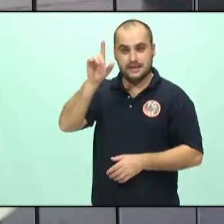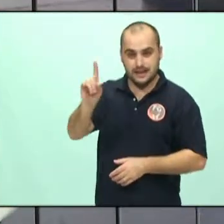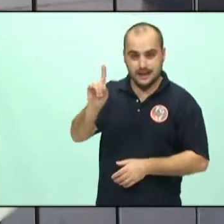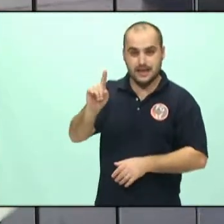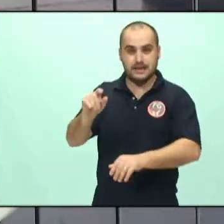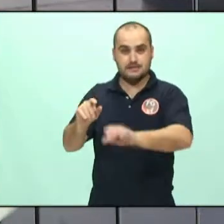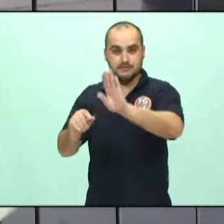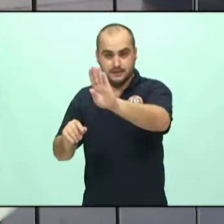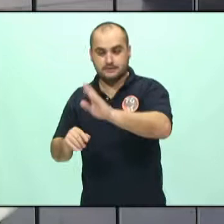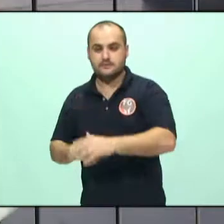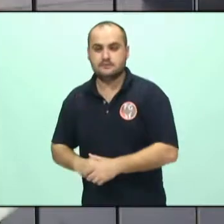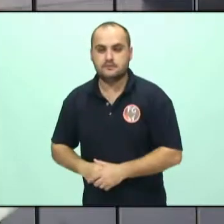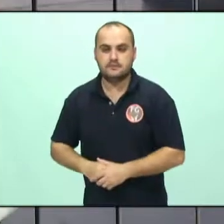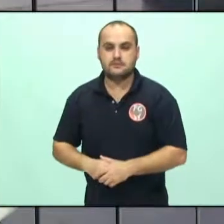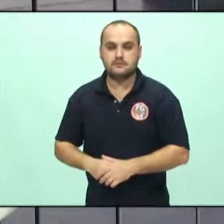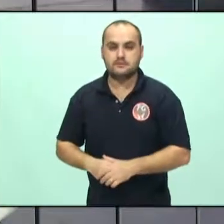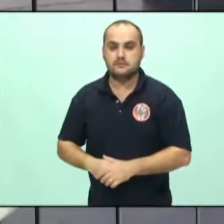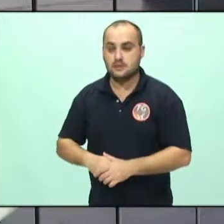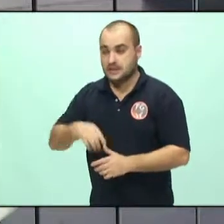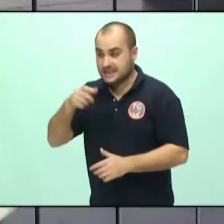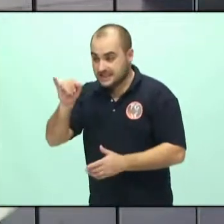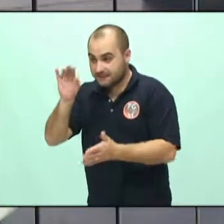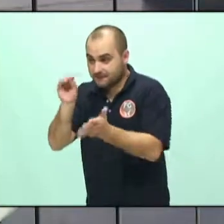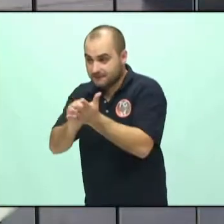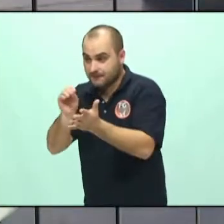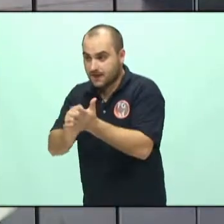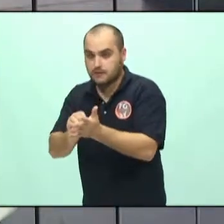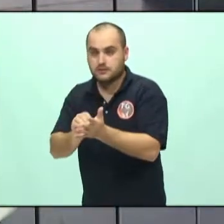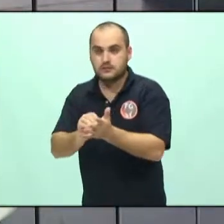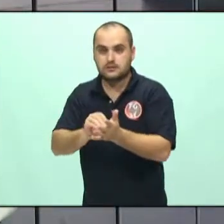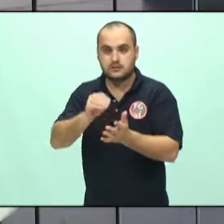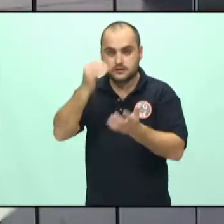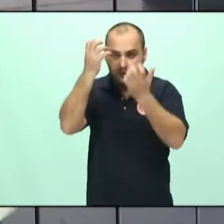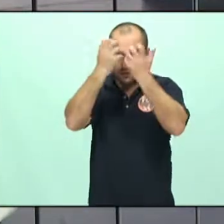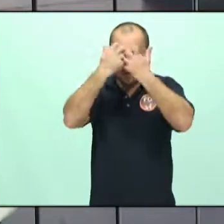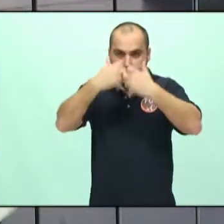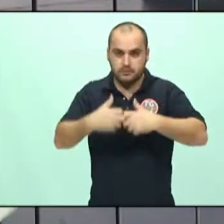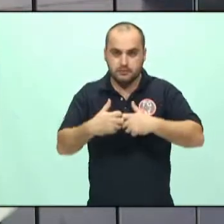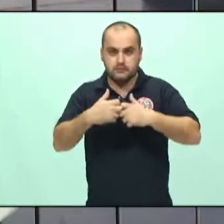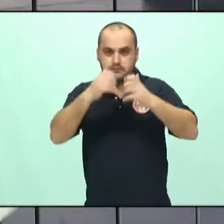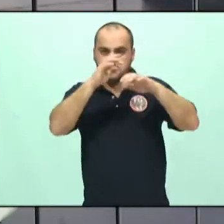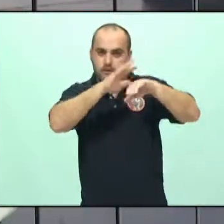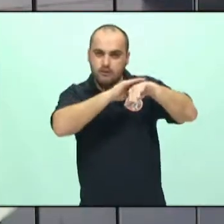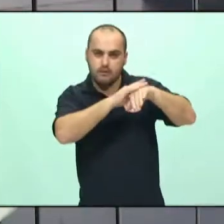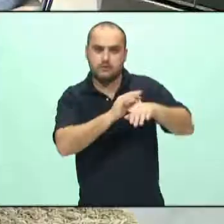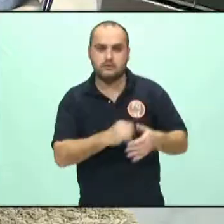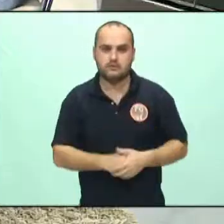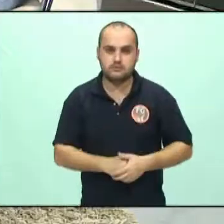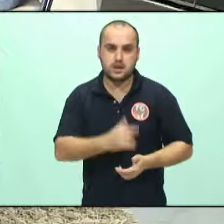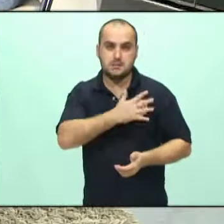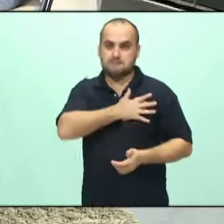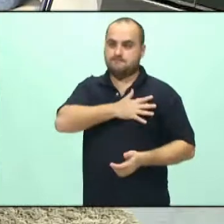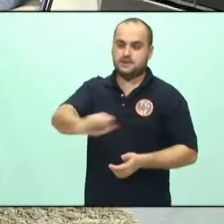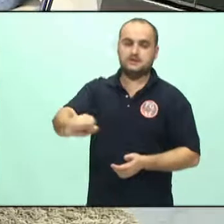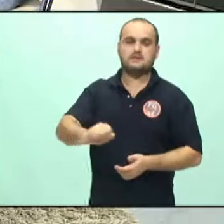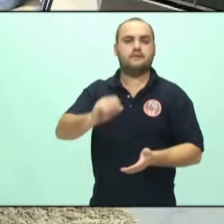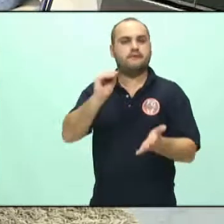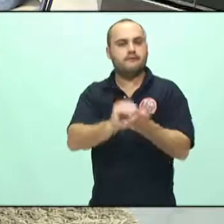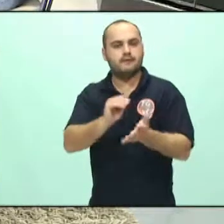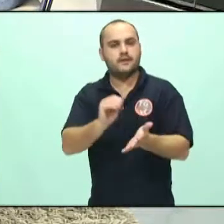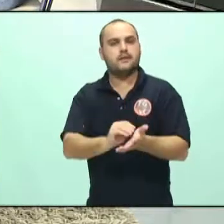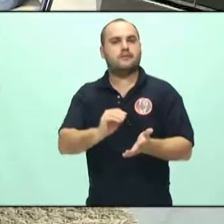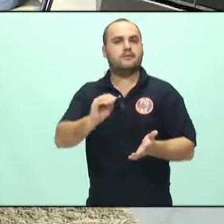que quando falta adoece o nosso cérebro, que leva à depressão e tudo. Então o suicídio tem relação até com isso, com falta de